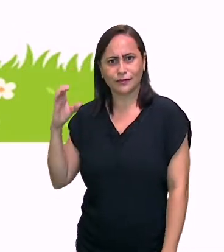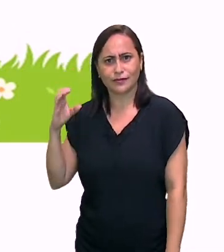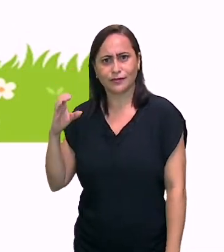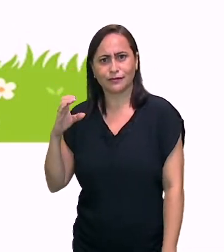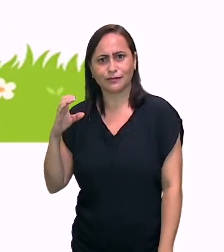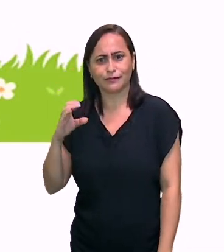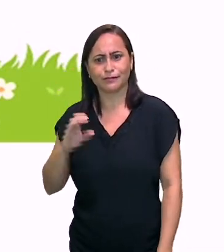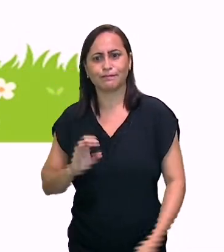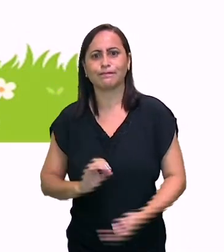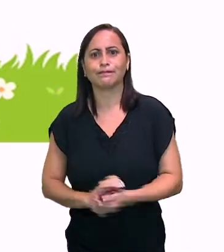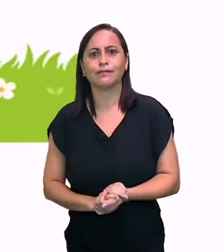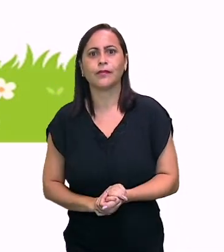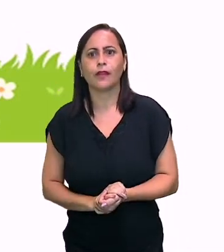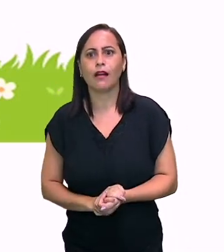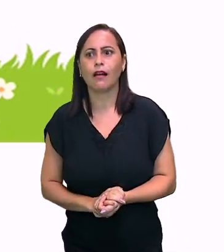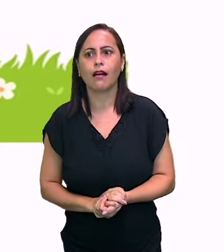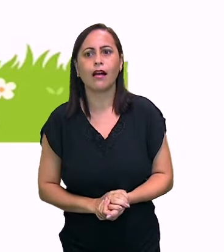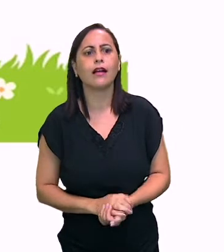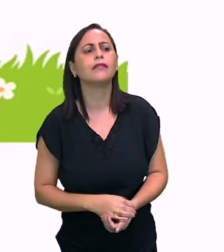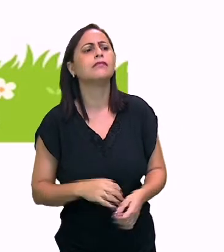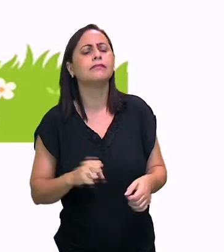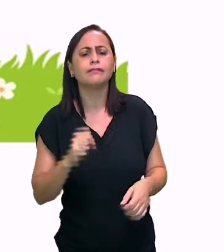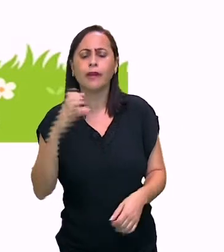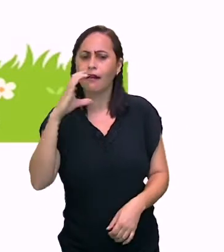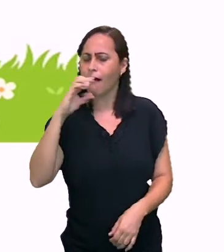Perguntou Pedro. Claro!